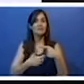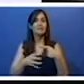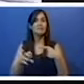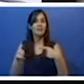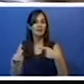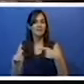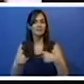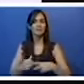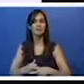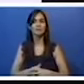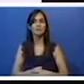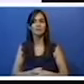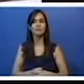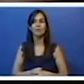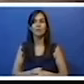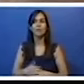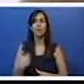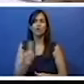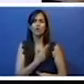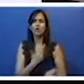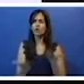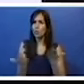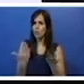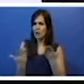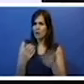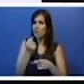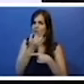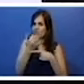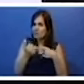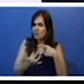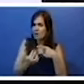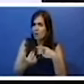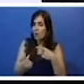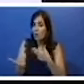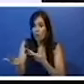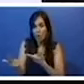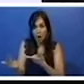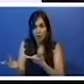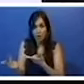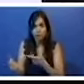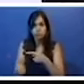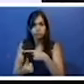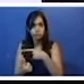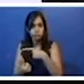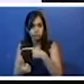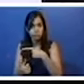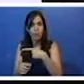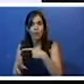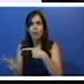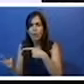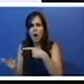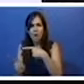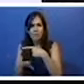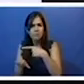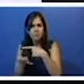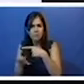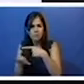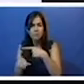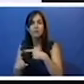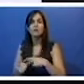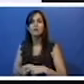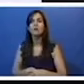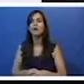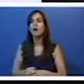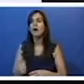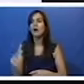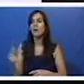décimos quando a gente compara frações com mesmo numerador tá vendo que é o mesmo três